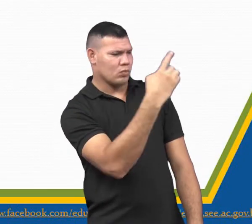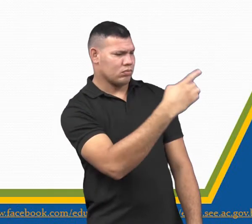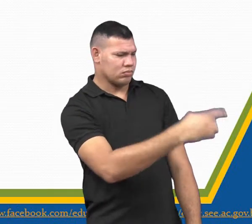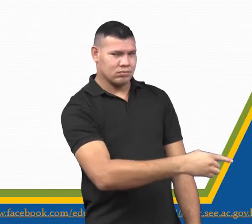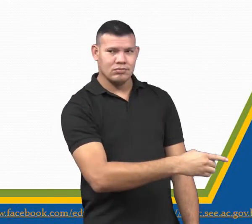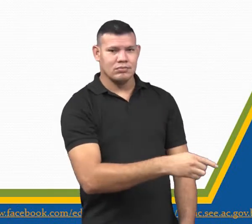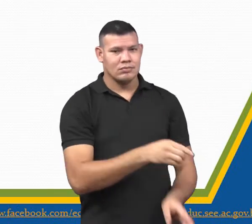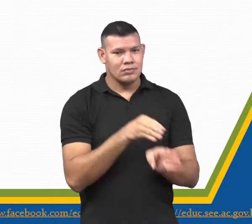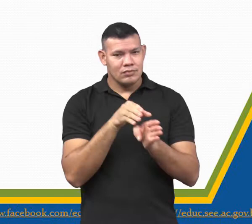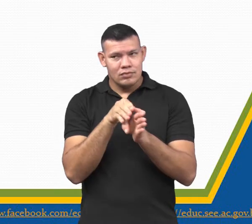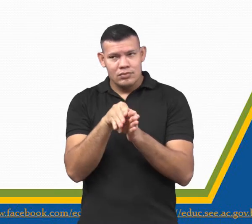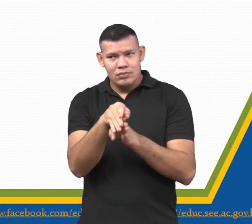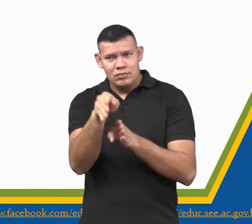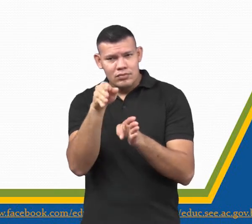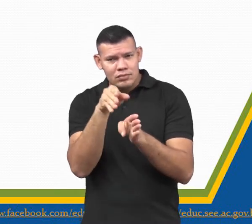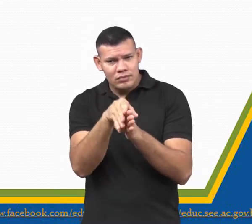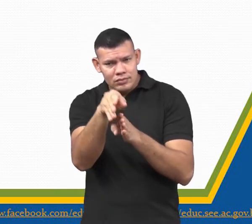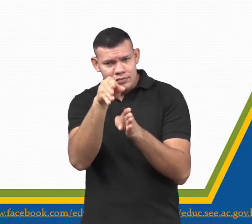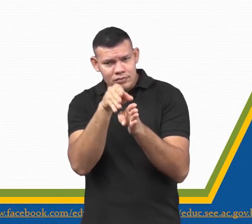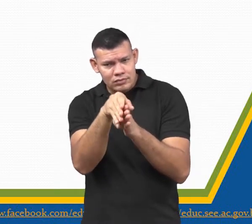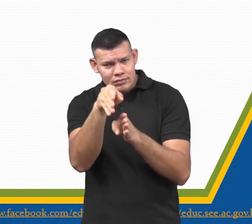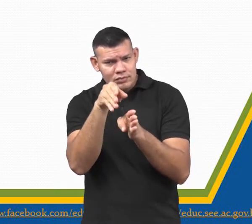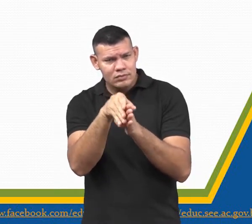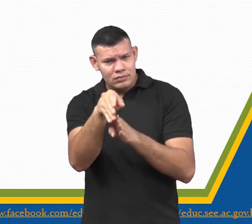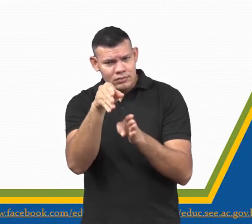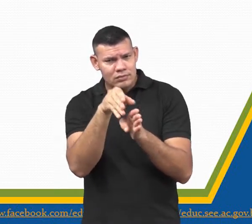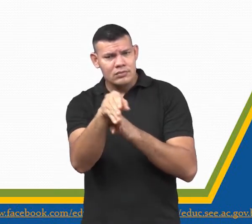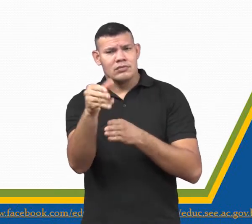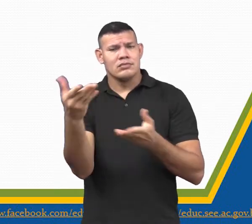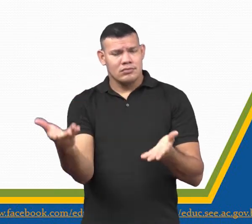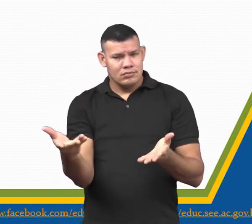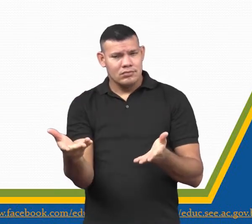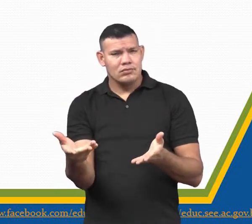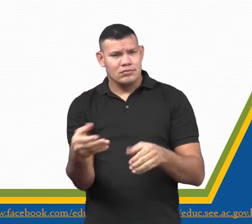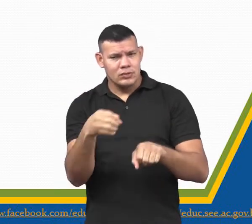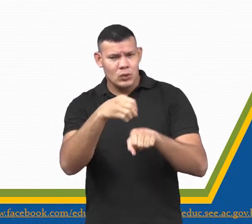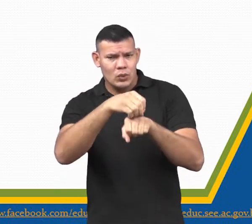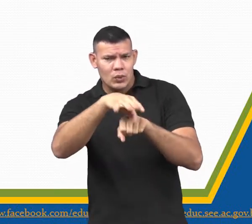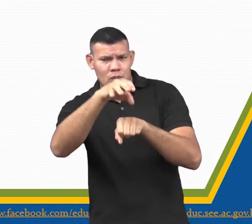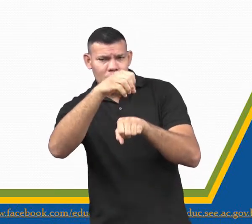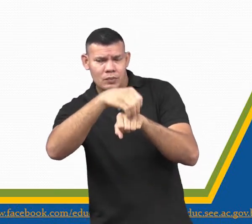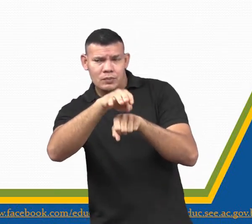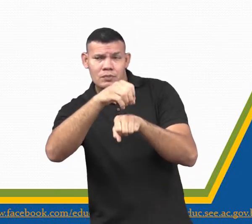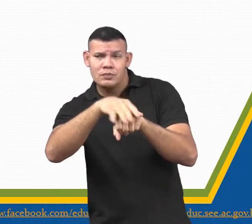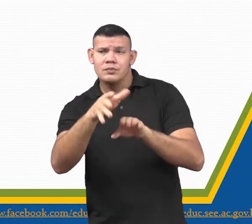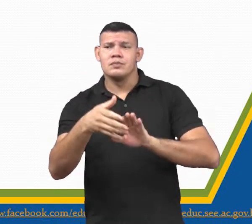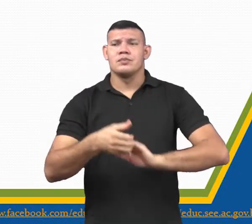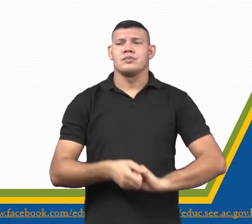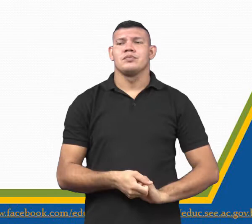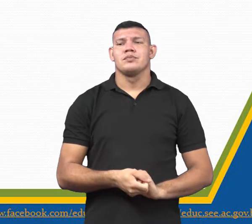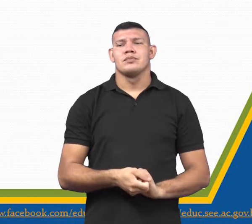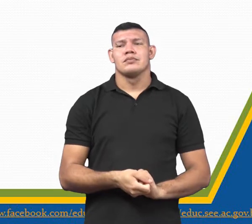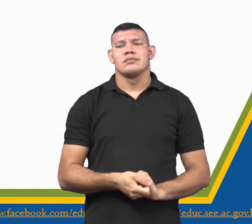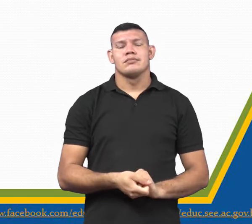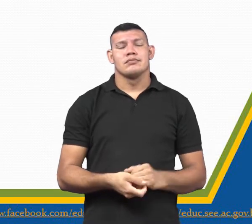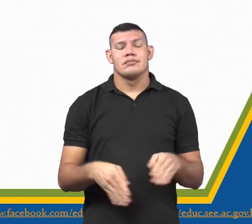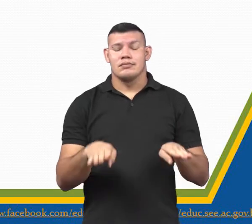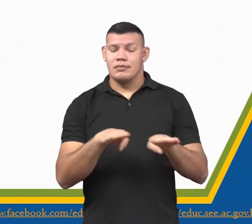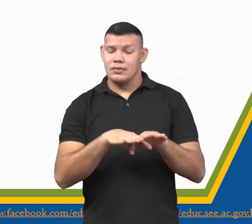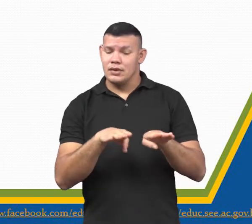dar consejos y sugerencias, conselhos y sugestões, para